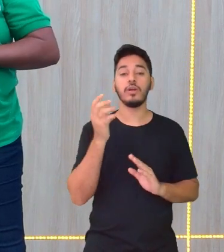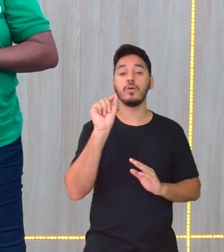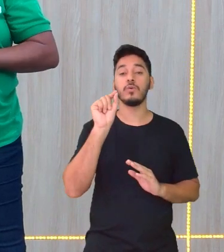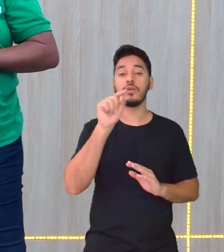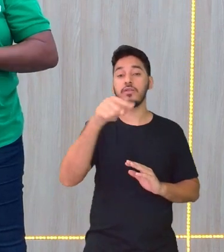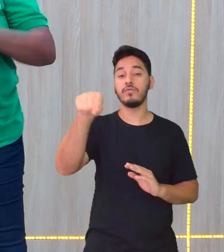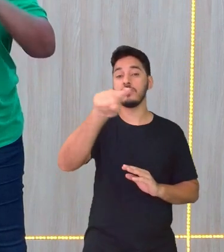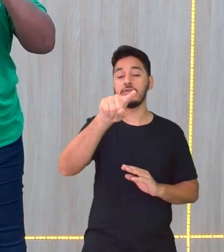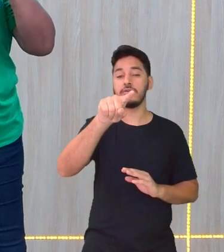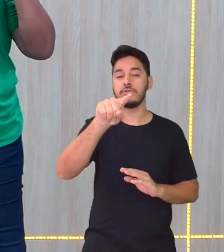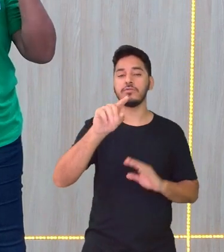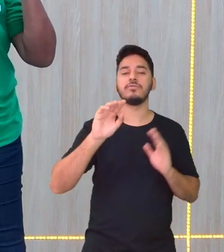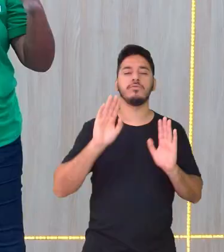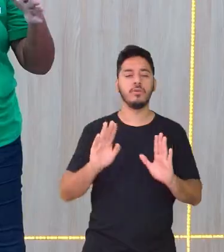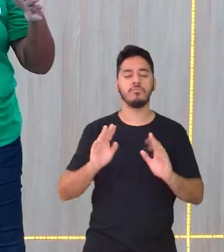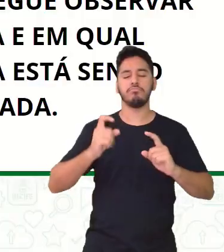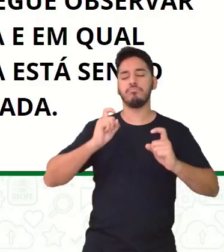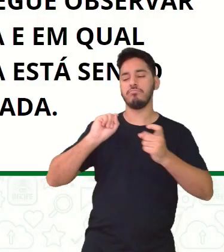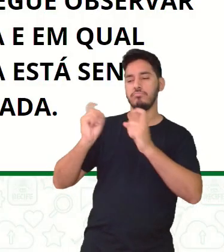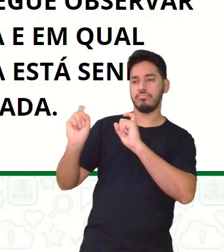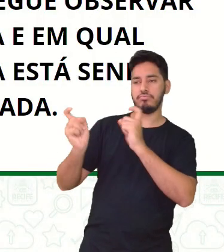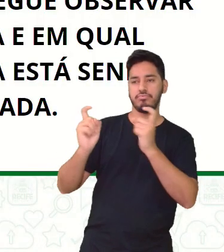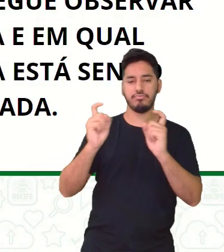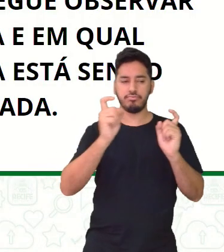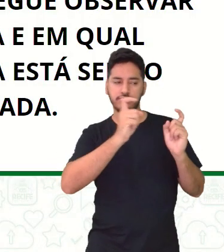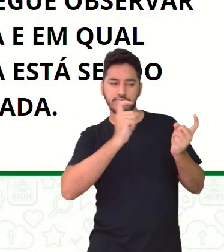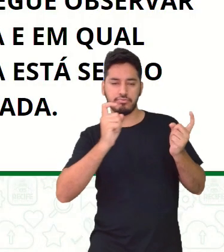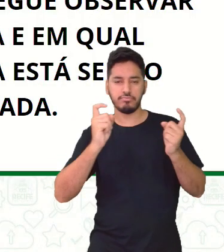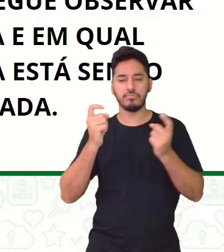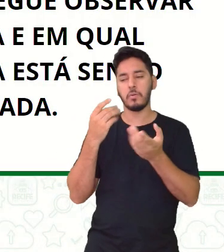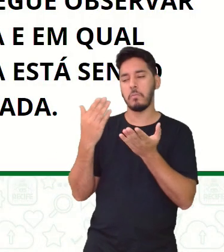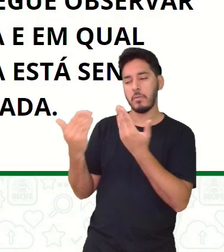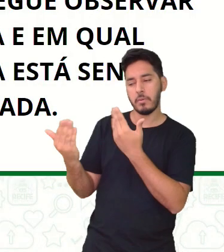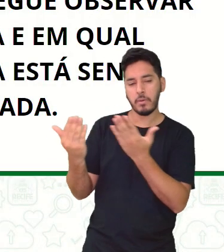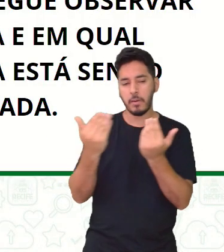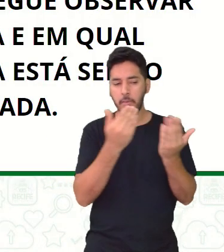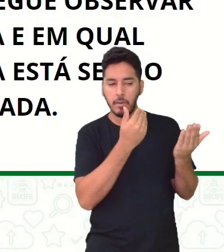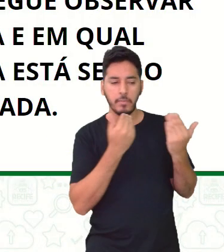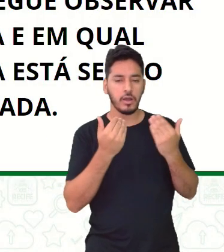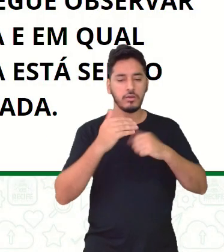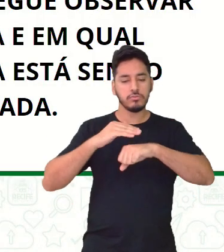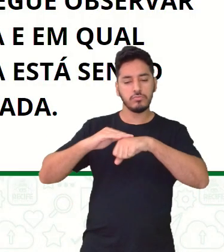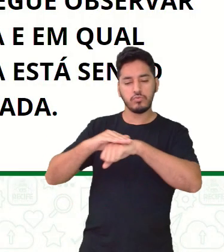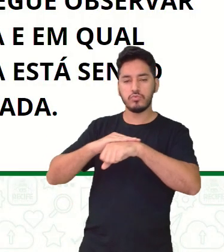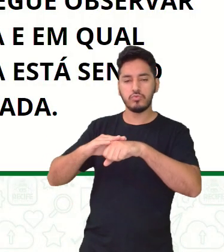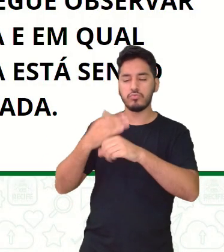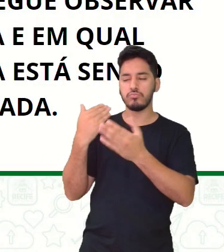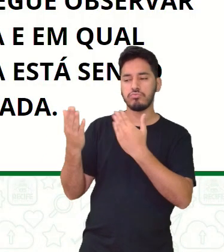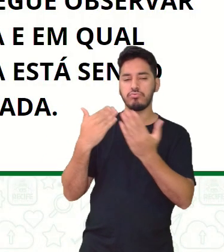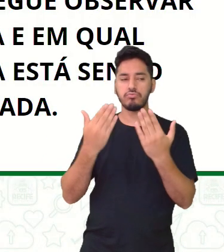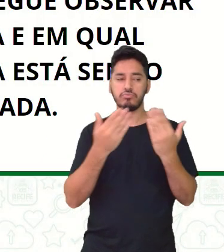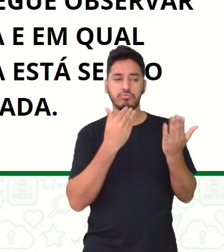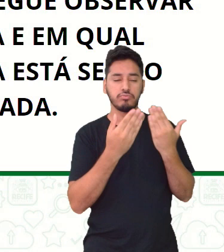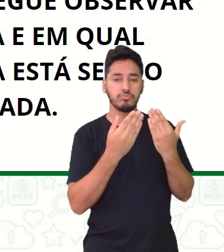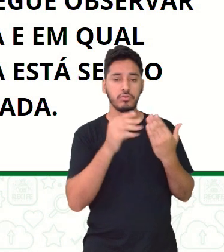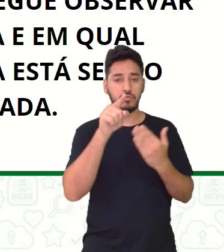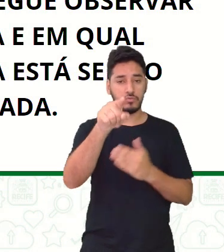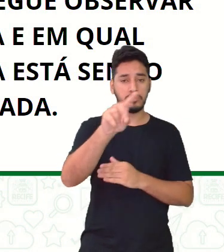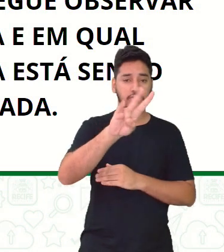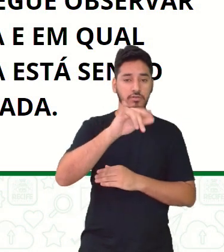façam agora? Depois de discutir, depois de conversar aí bastante com o seu grupo, você